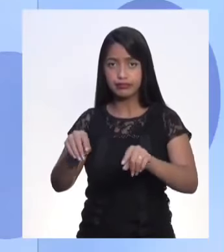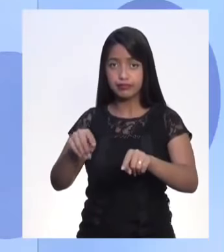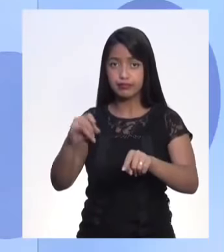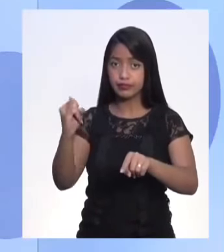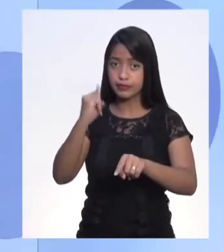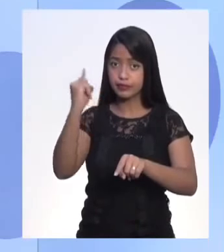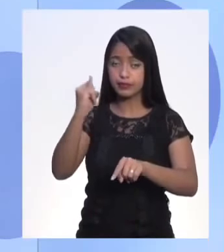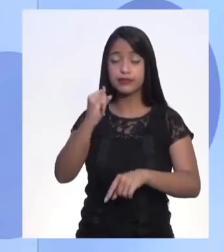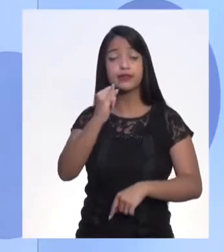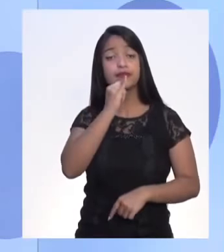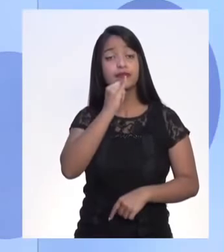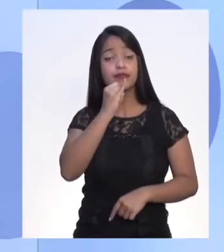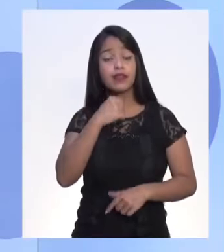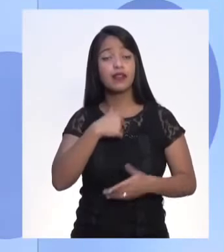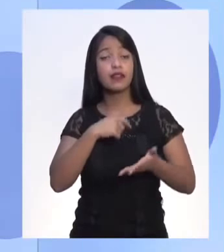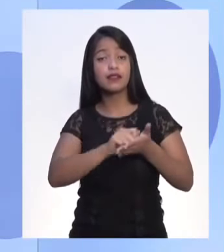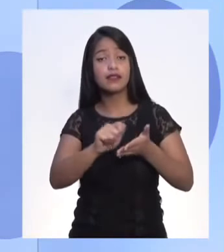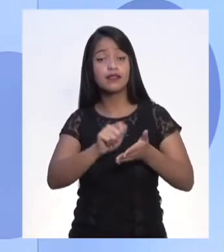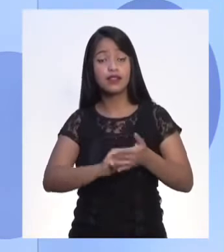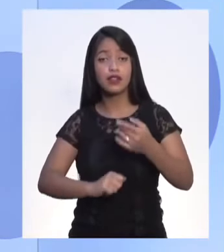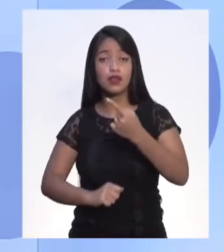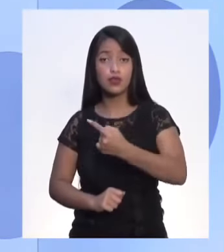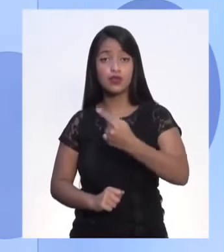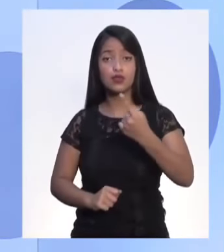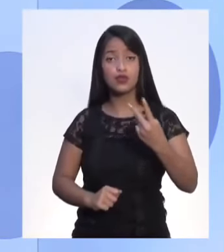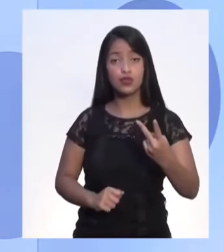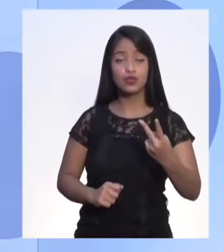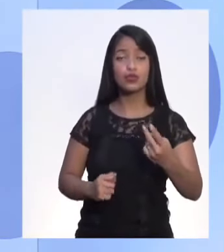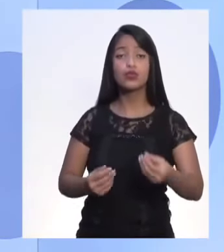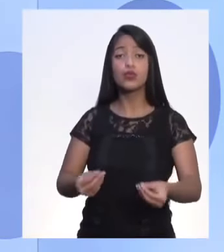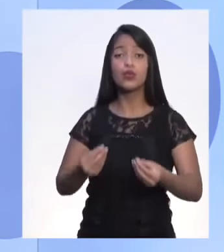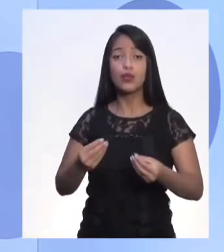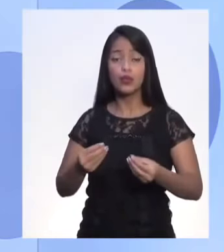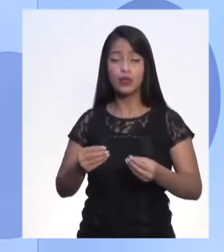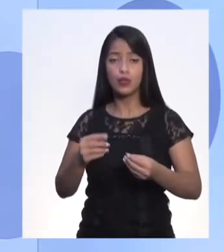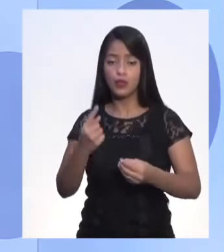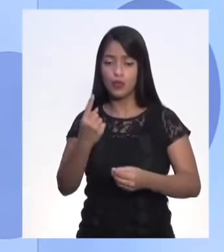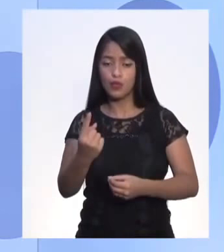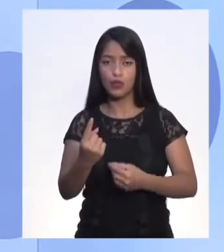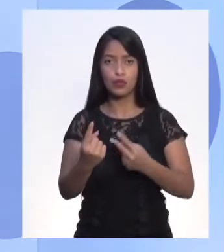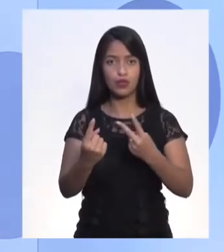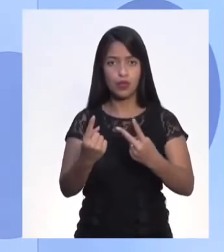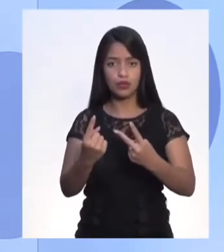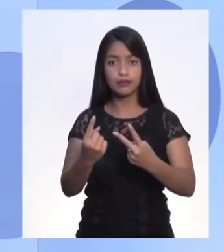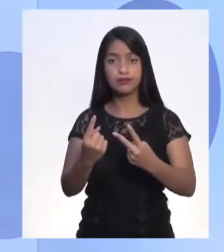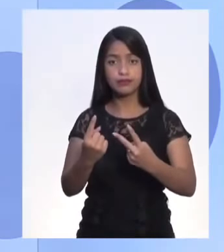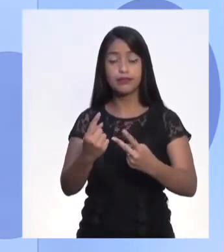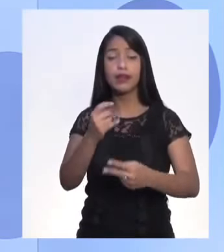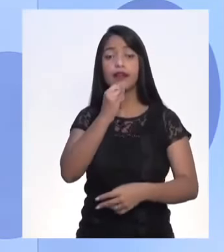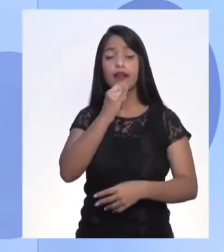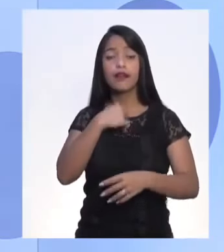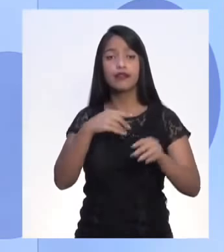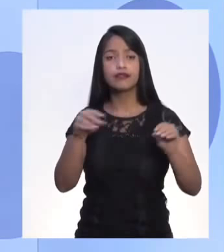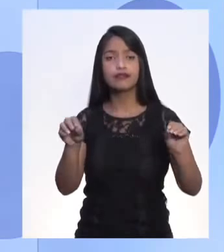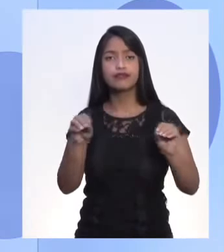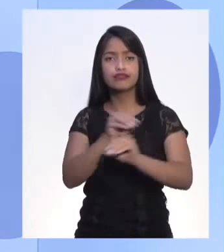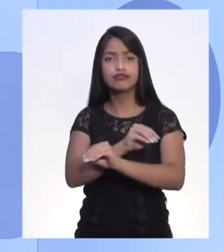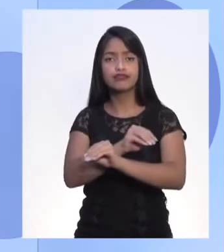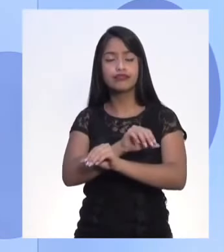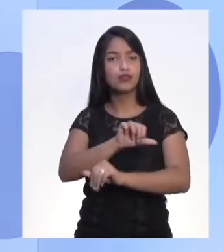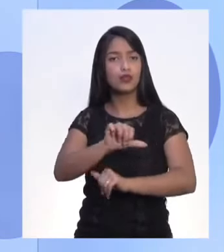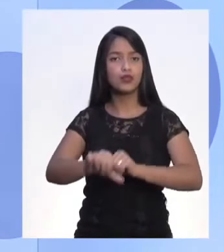exemplo escrever 12 um tem que vir na frente do dois né vida porque se eu inverter vira 21